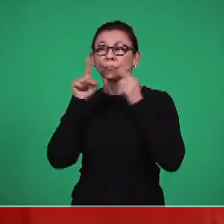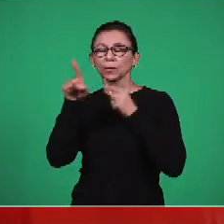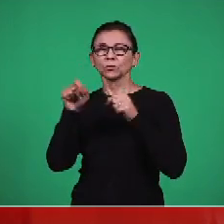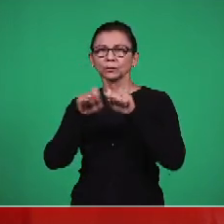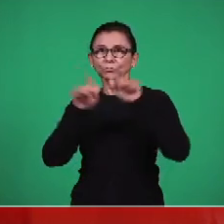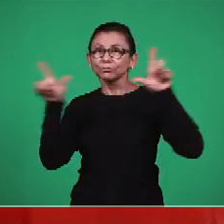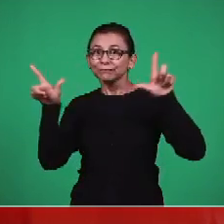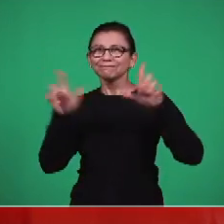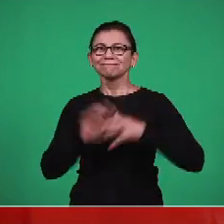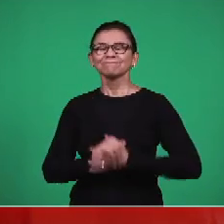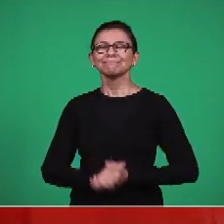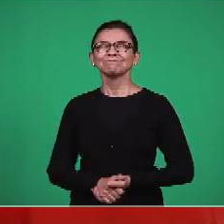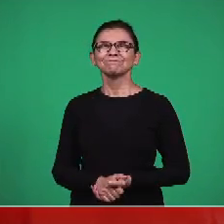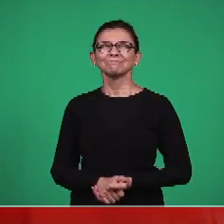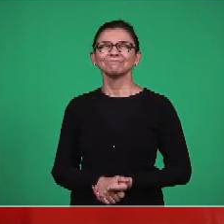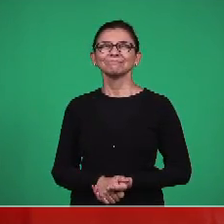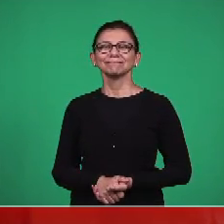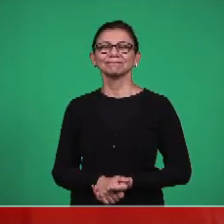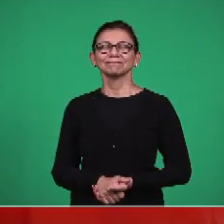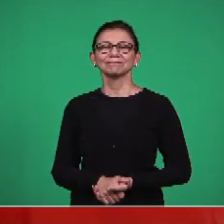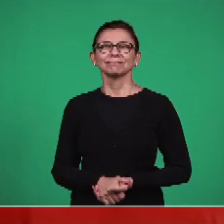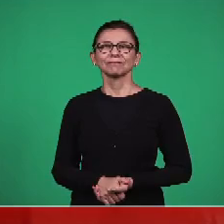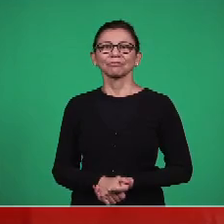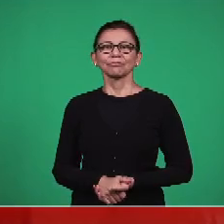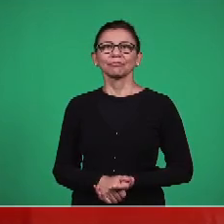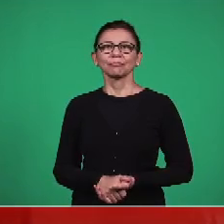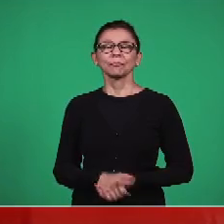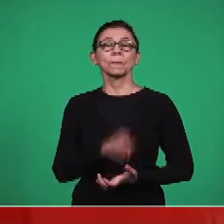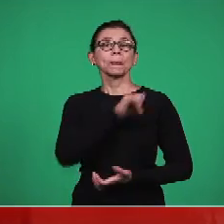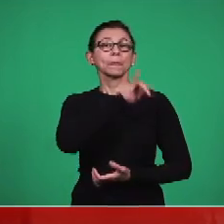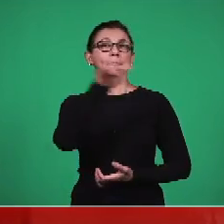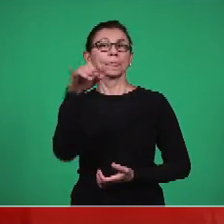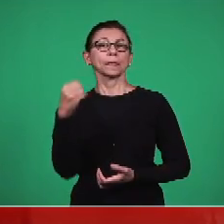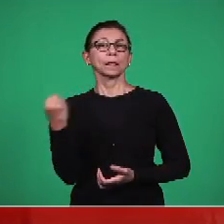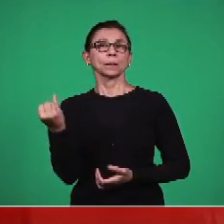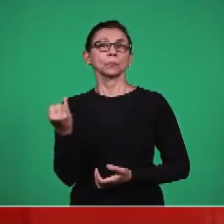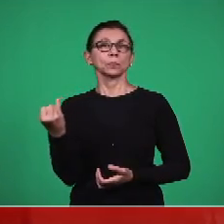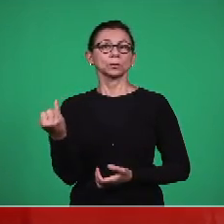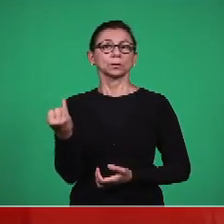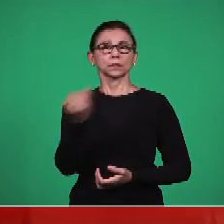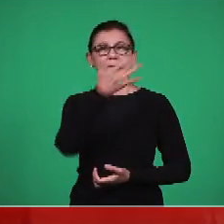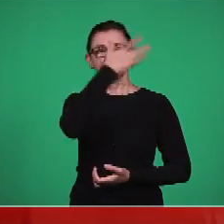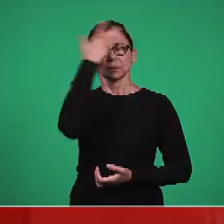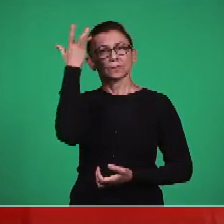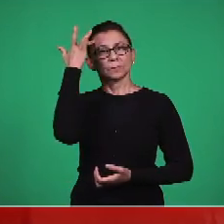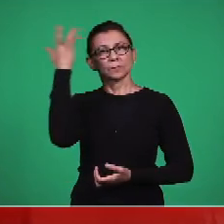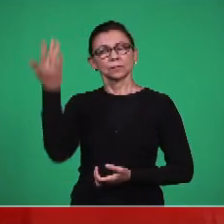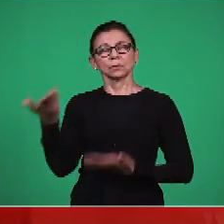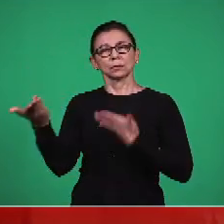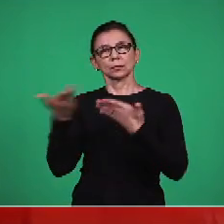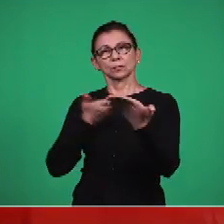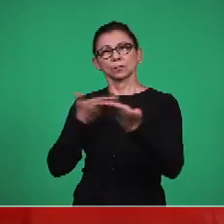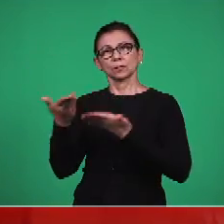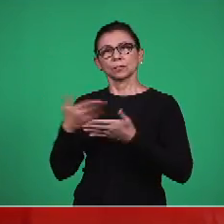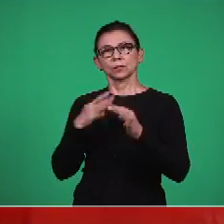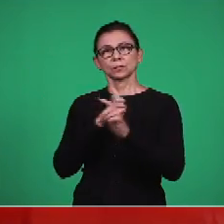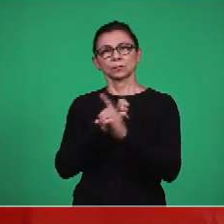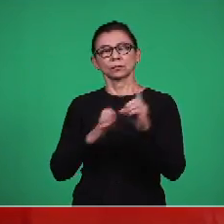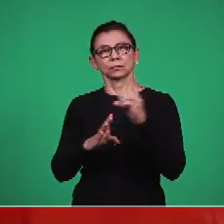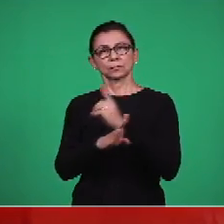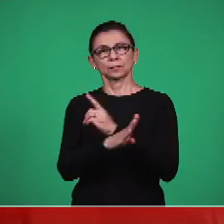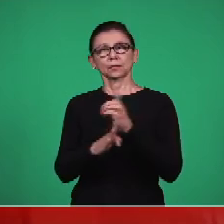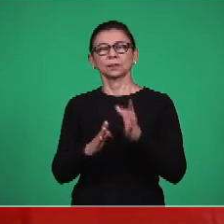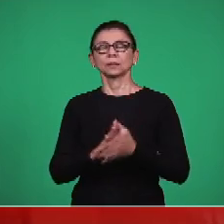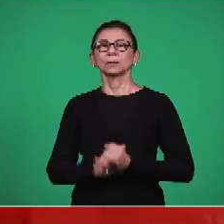irmãos. E também, agora, um aviso aqui importante para aqueles que contribuem conosco com a Escola Bíblica Dominical.